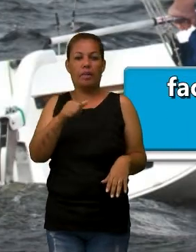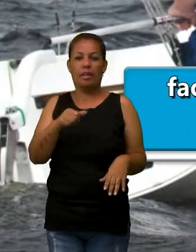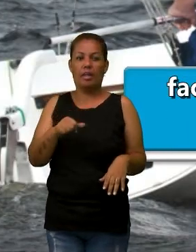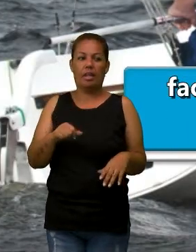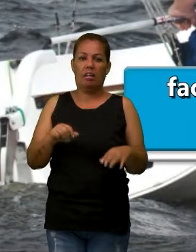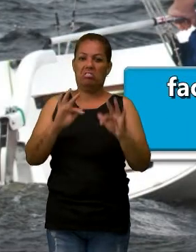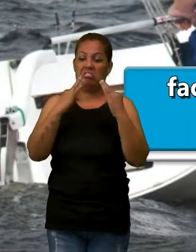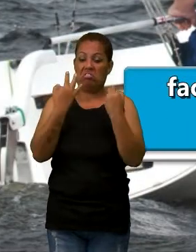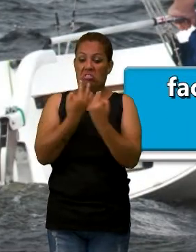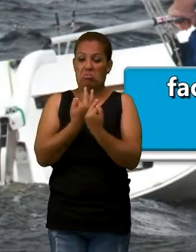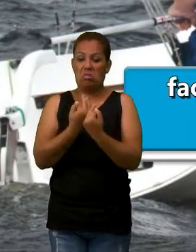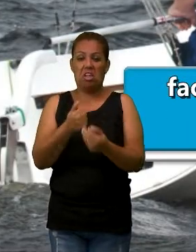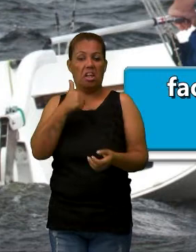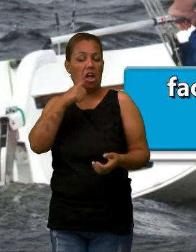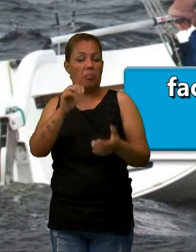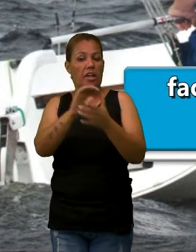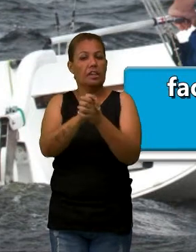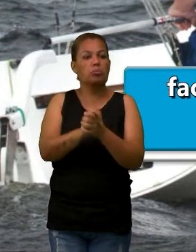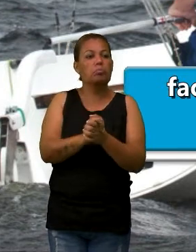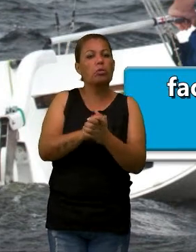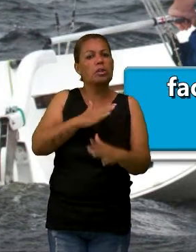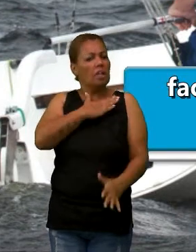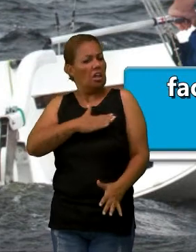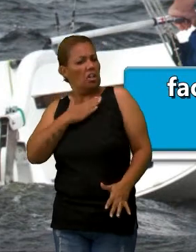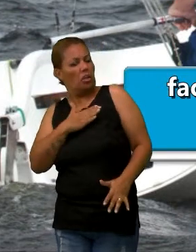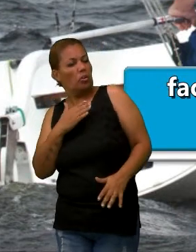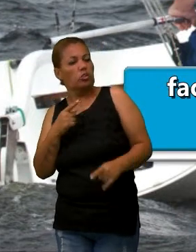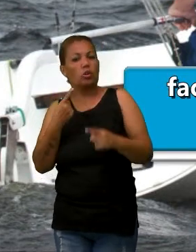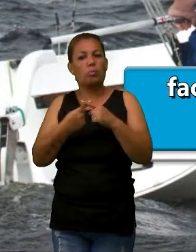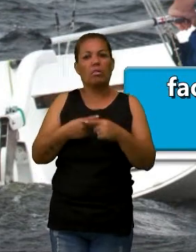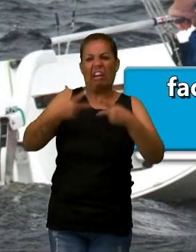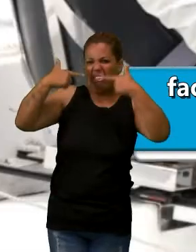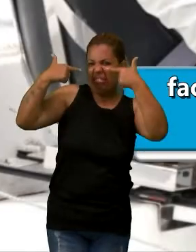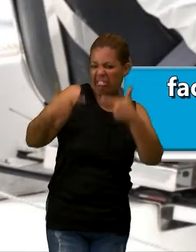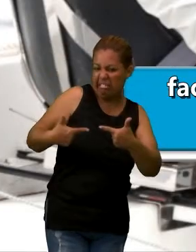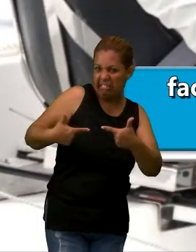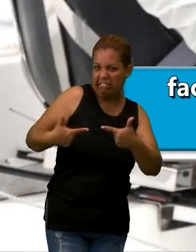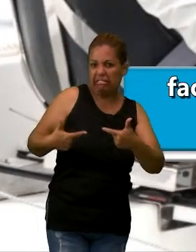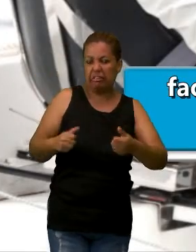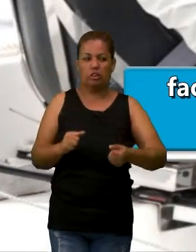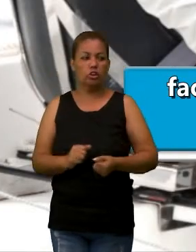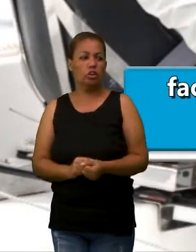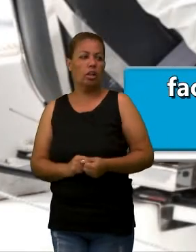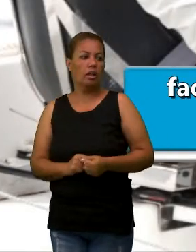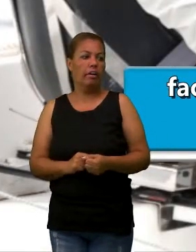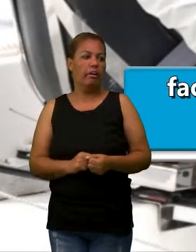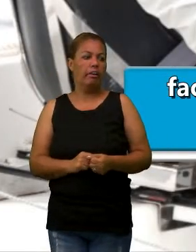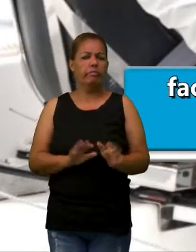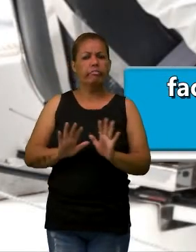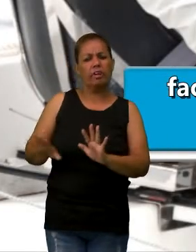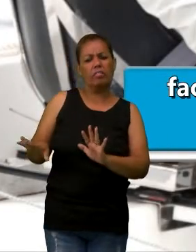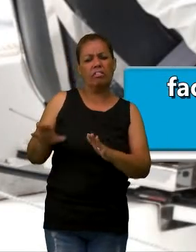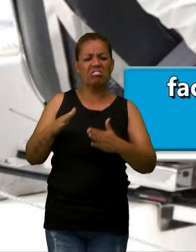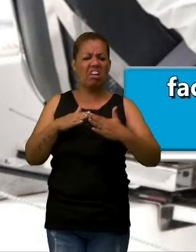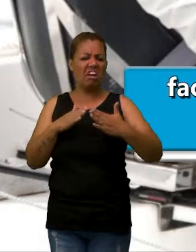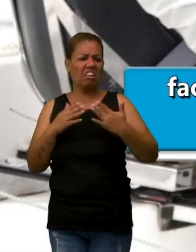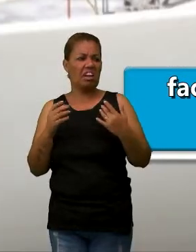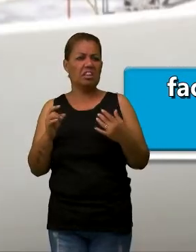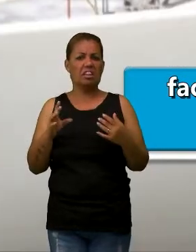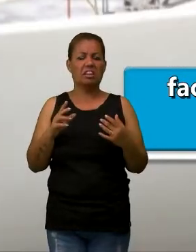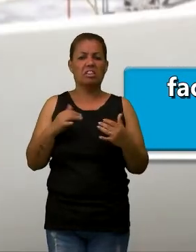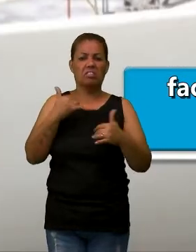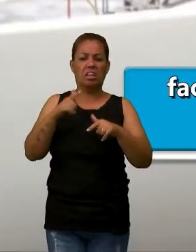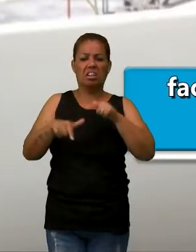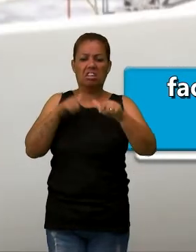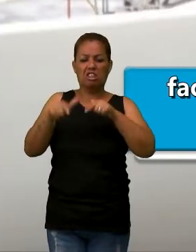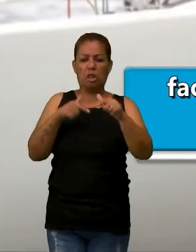família é duro agora é tranquilo era muito chato né talvez só vai para o trabalho